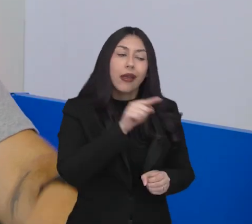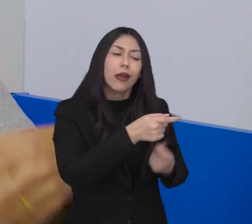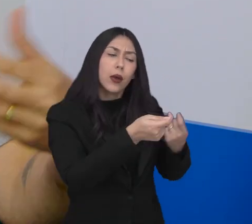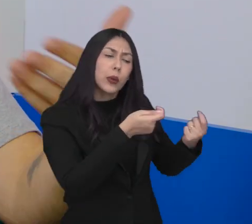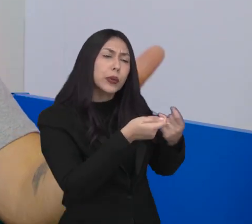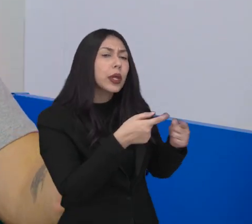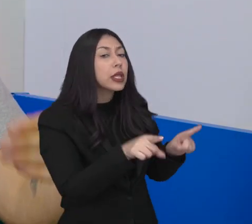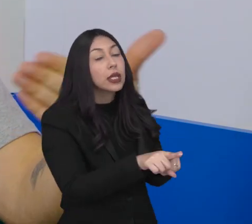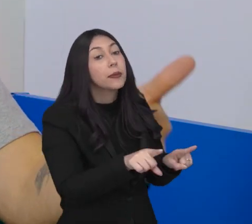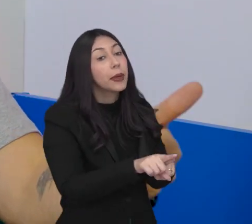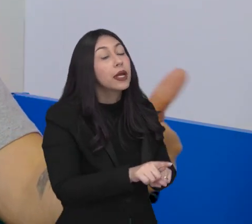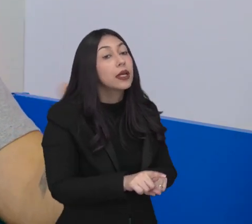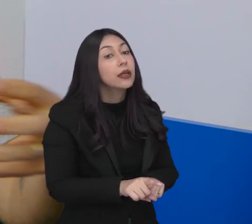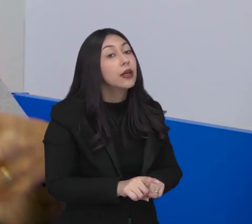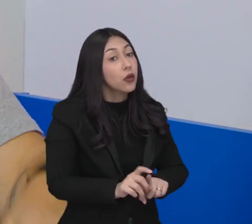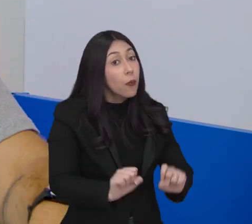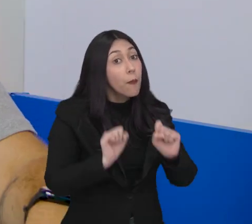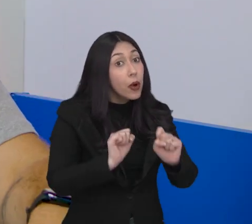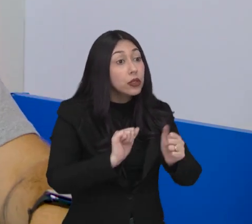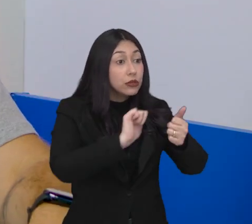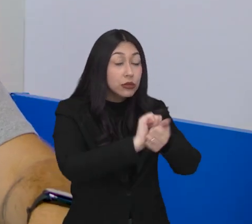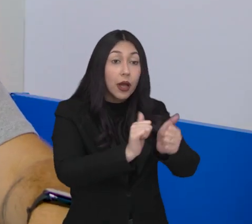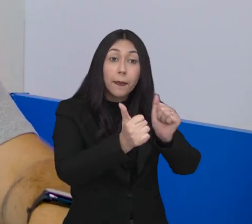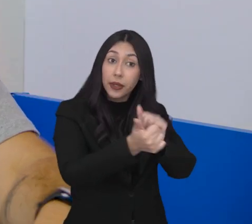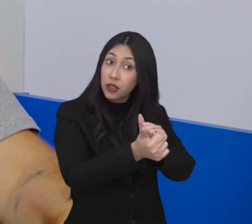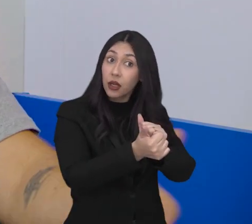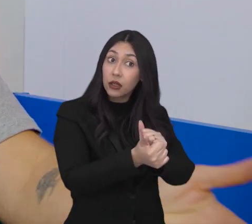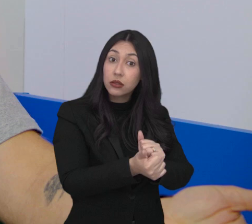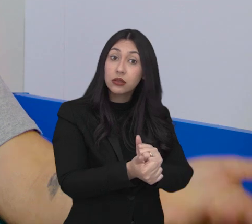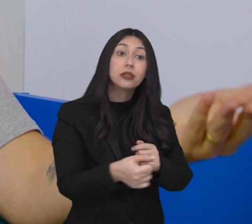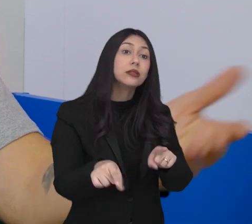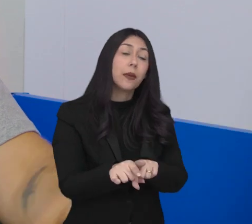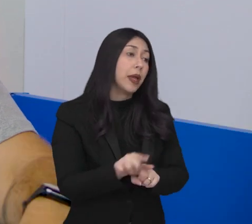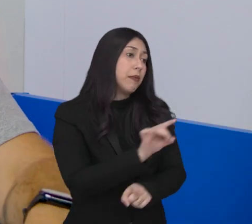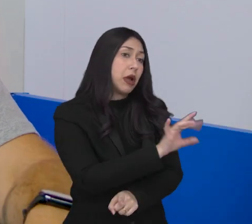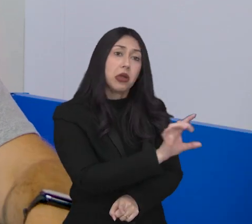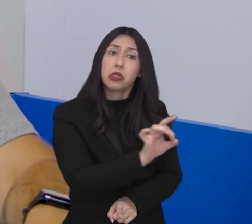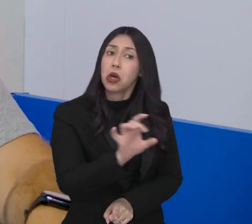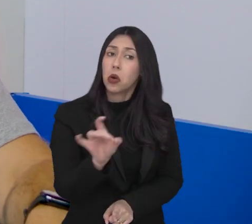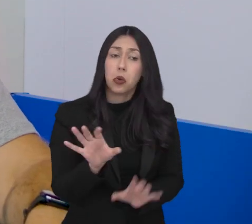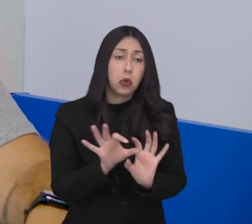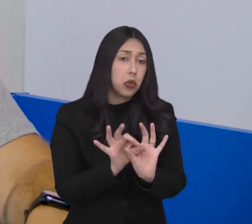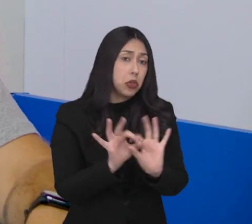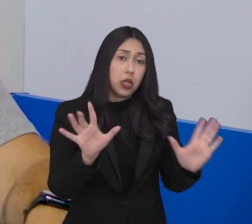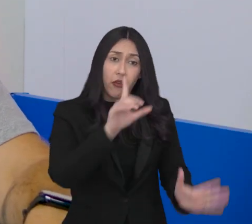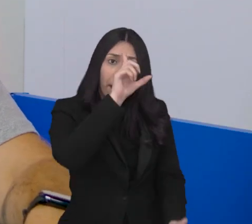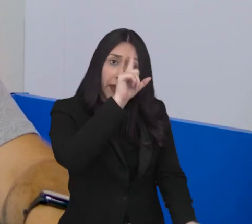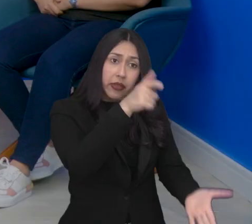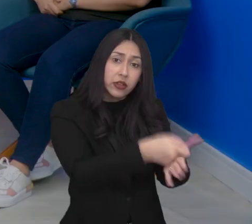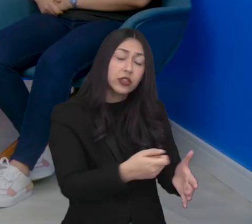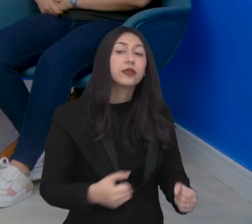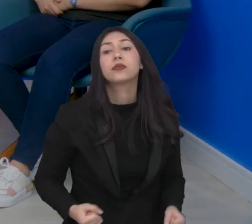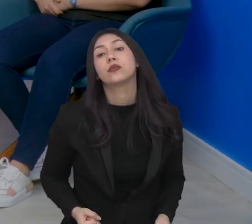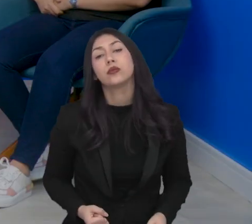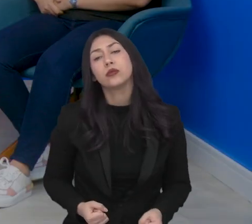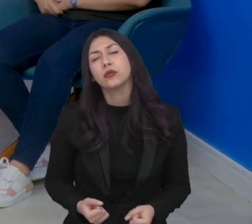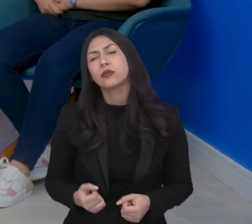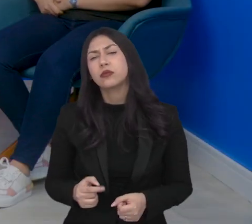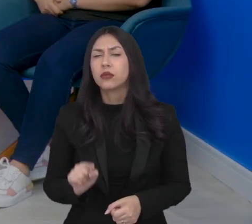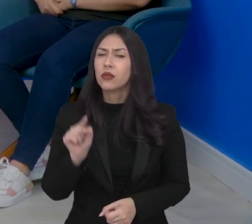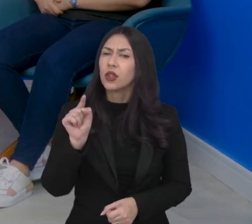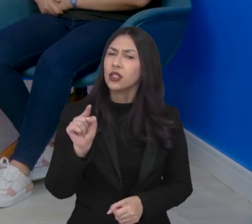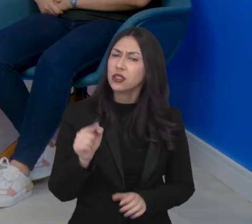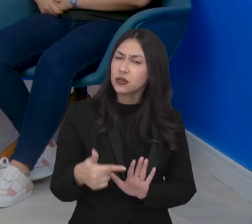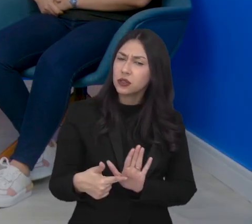CO2. Então existe uma margem de adequação interna, até para os estados não perderem a soberania. E levando em conta justamente essa questão,